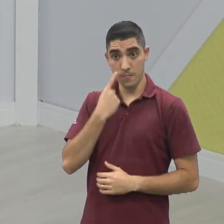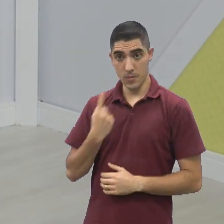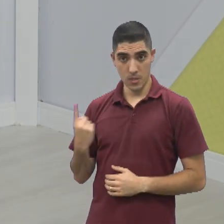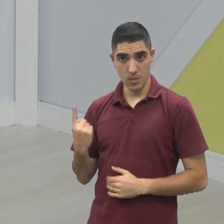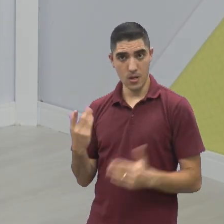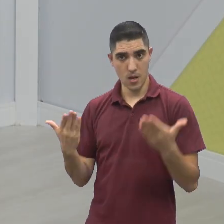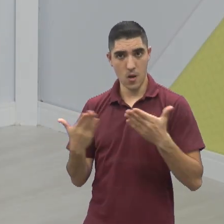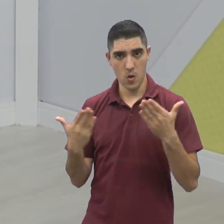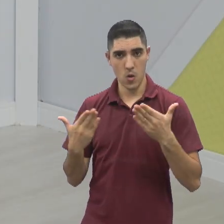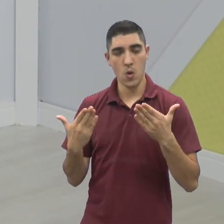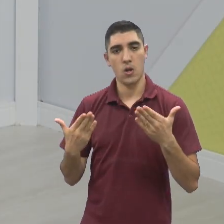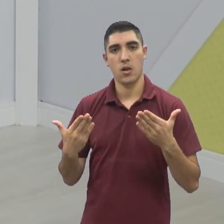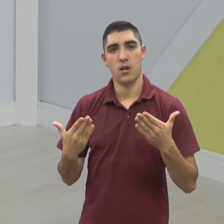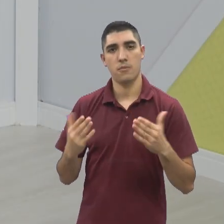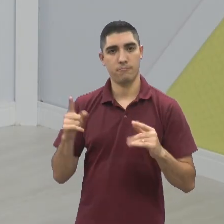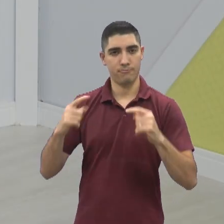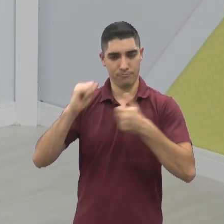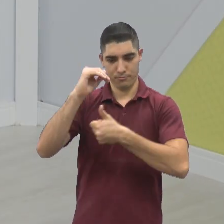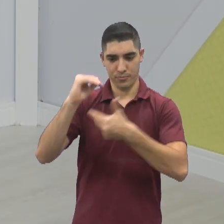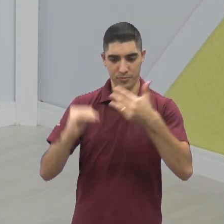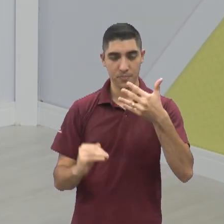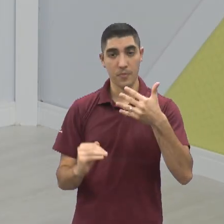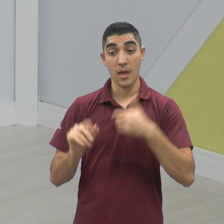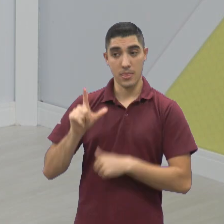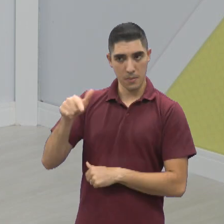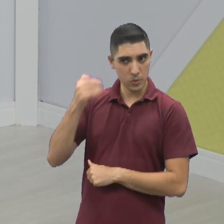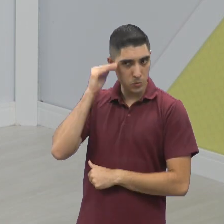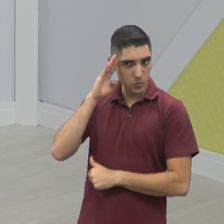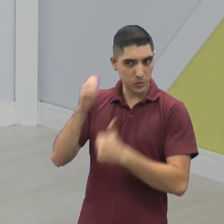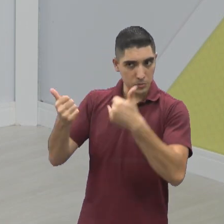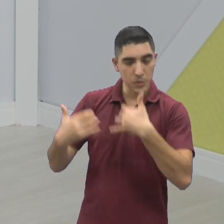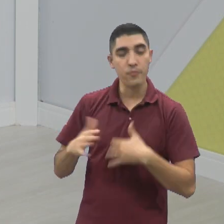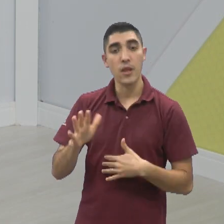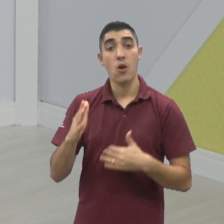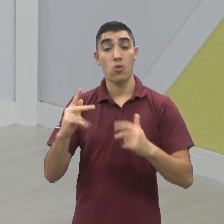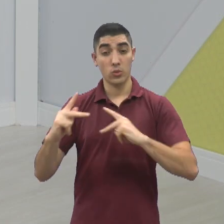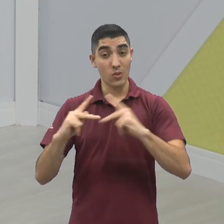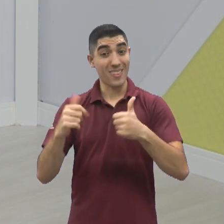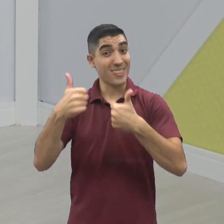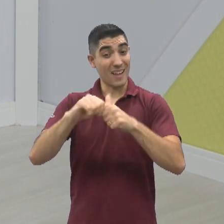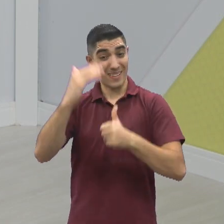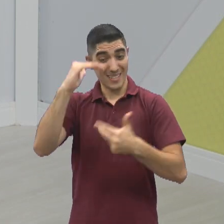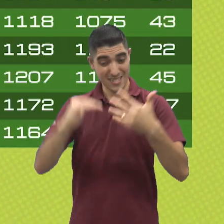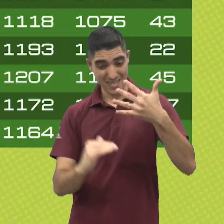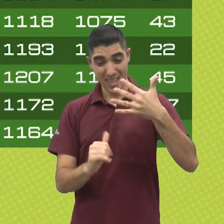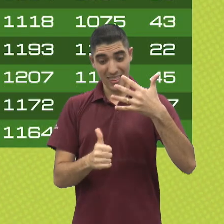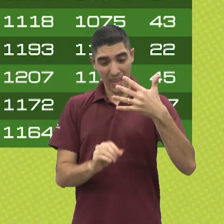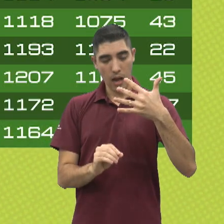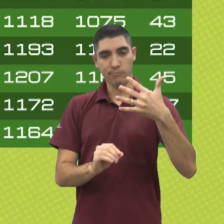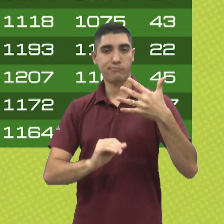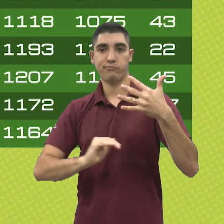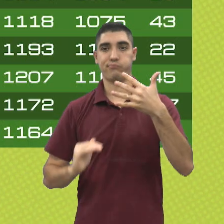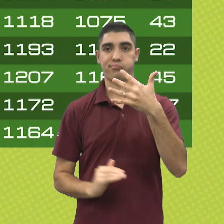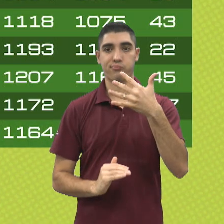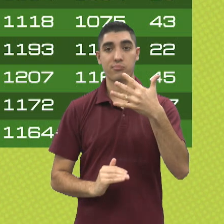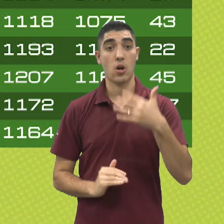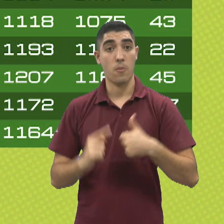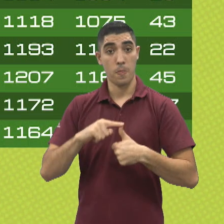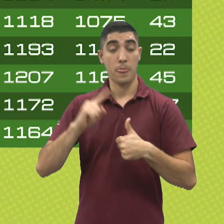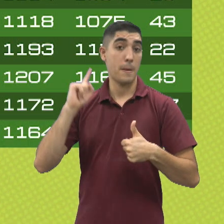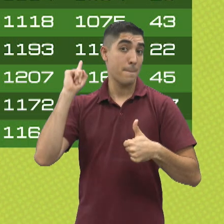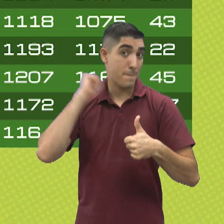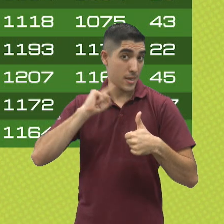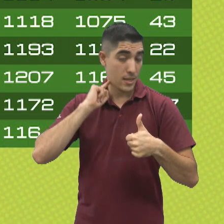classificação. Já vou passar a palavra pro Bruno. O São José já saiu da primeira parte da tabela, que mostra Minas segue na liderança, seguido pelo Flamengo, que é o